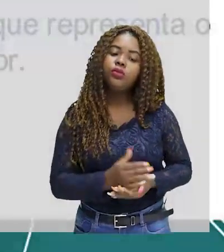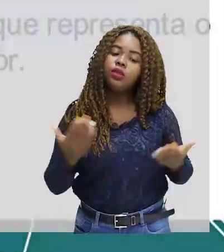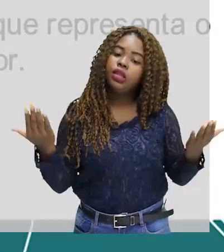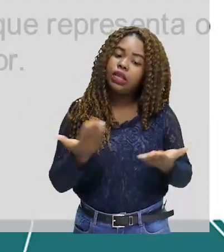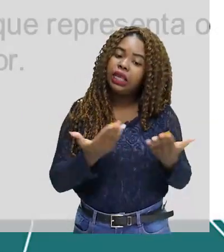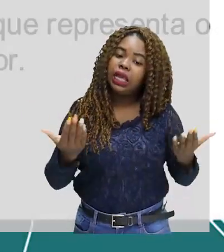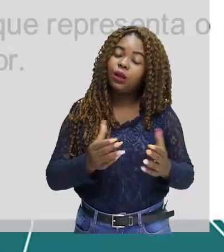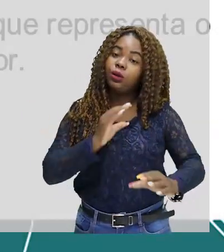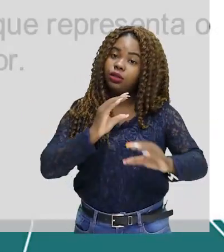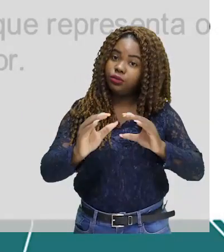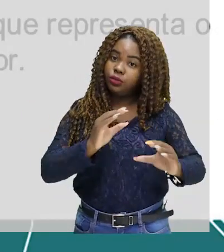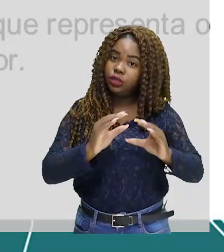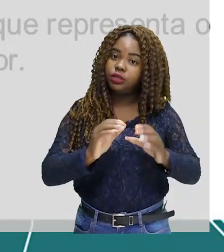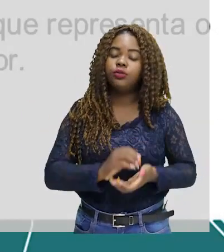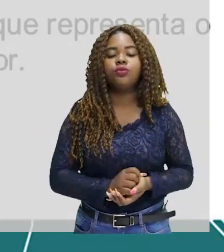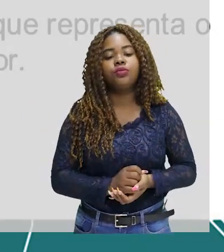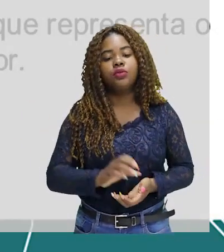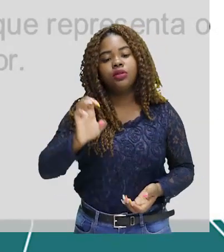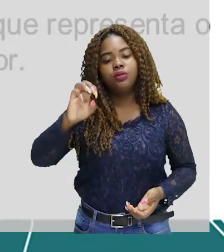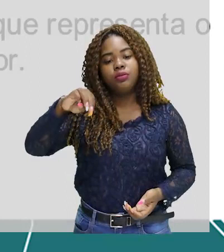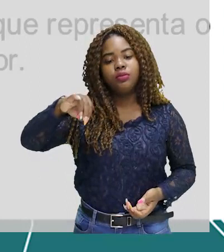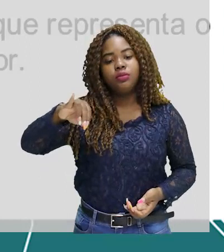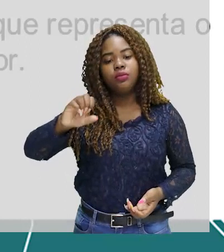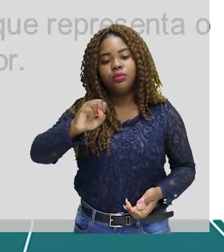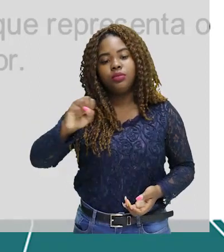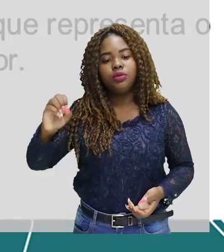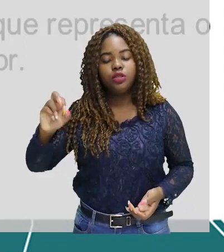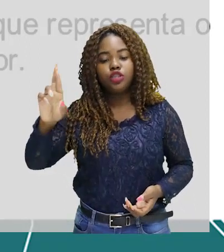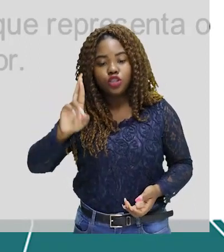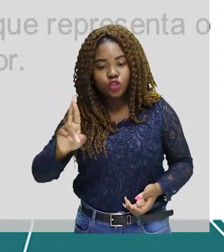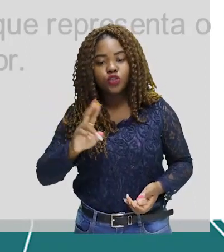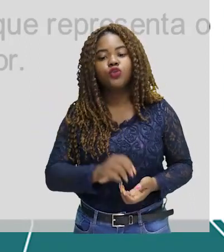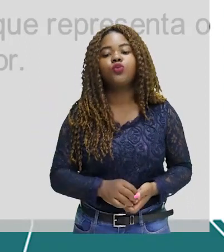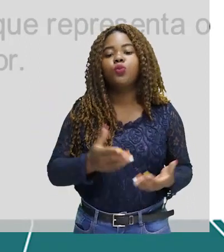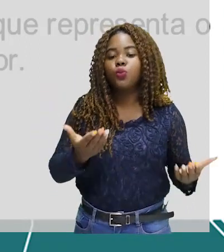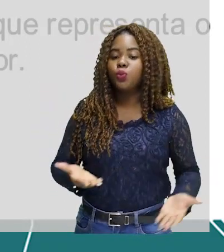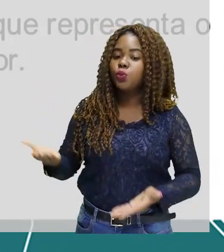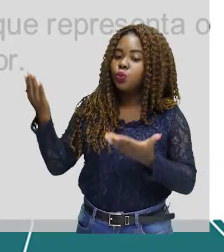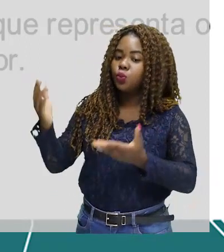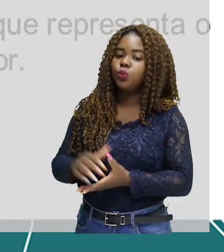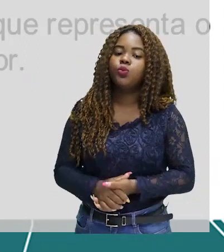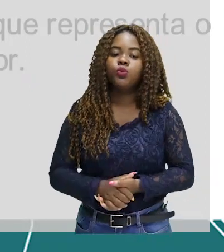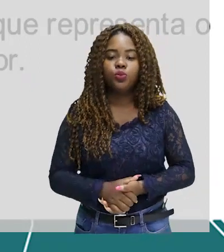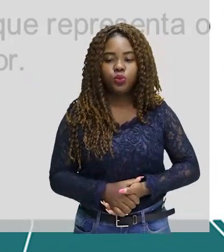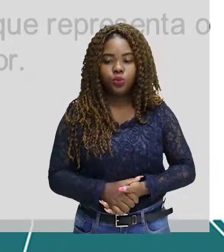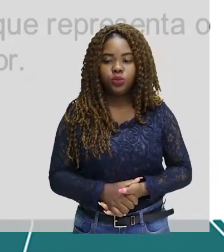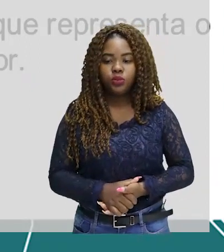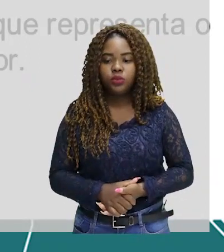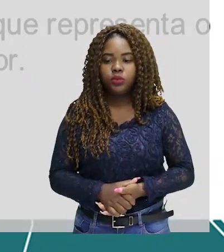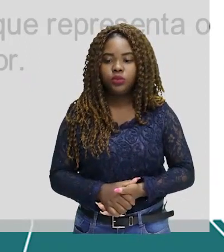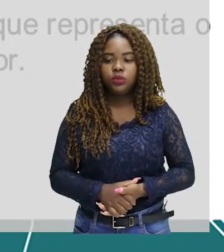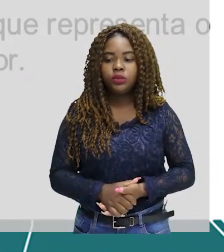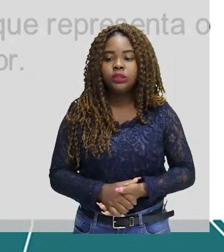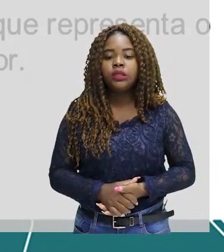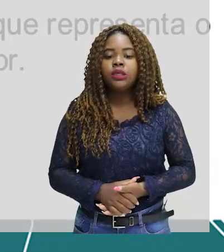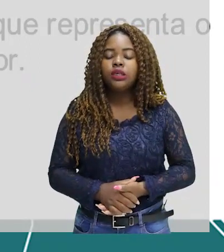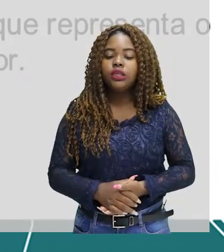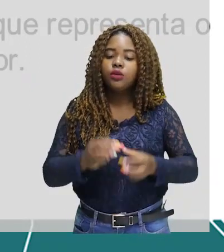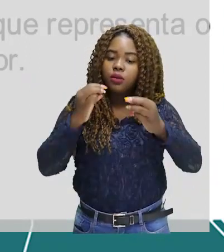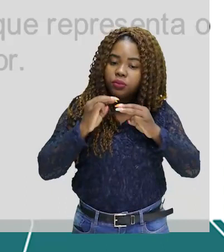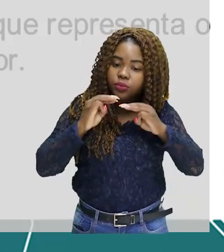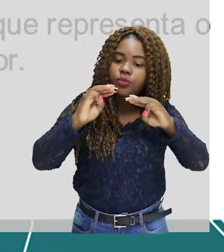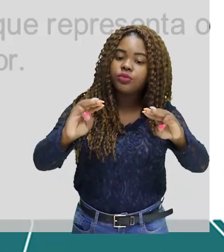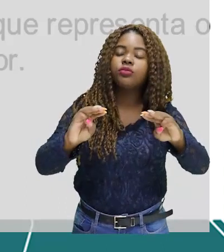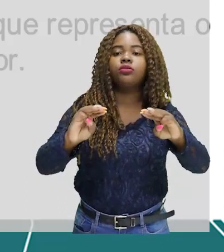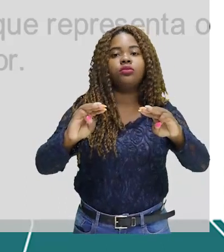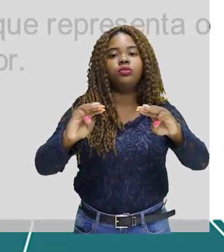os elementos da comunicação. O emissor, chamado também de locutor ou falante, o emissor é aquele que emite a mensagem para um ou